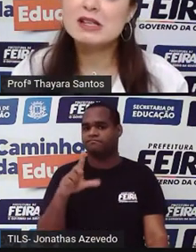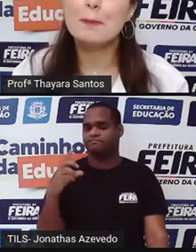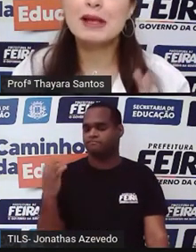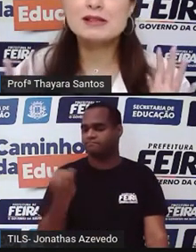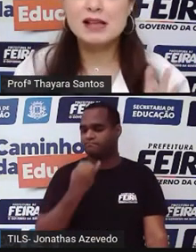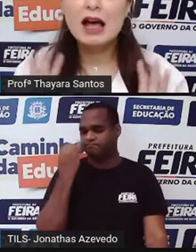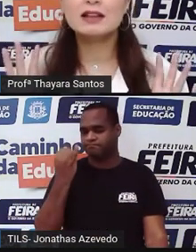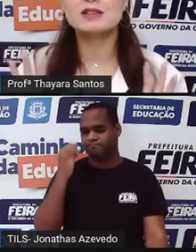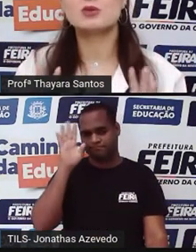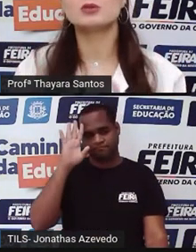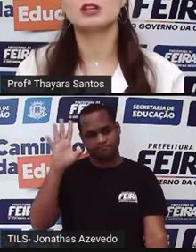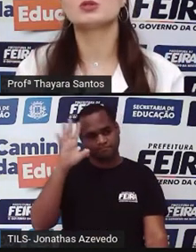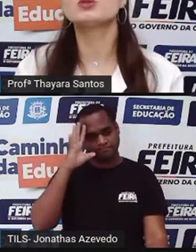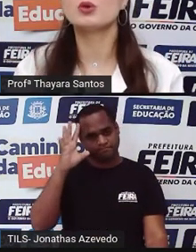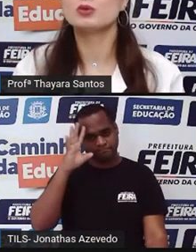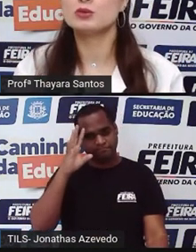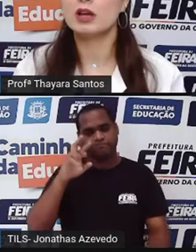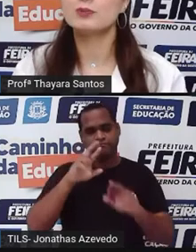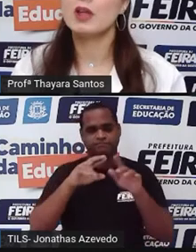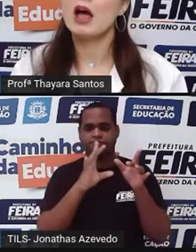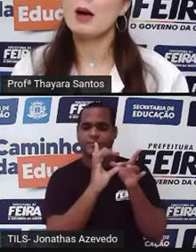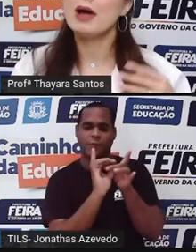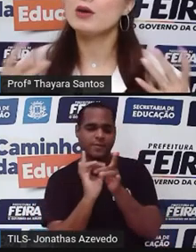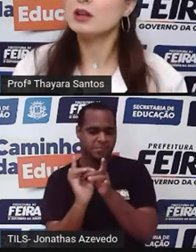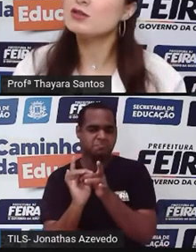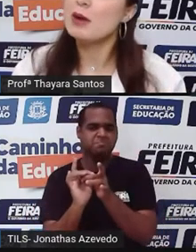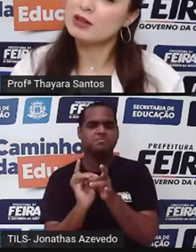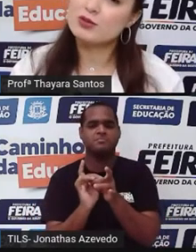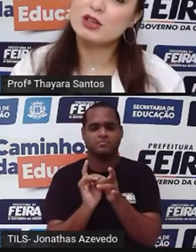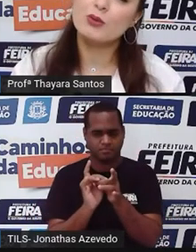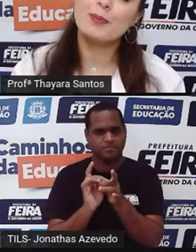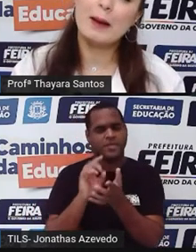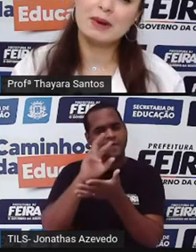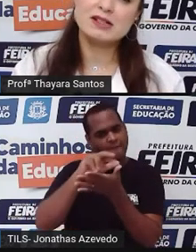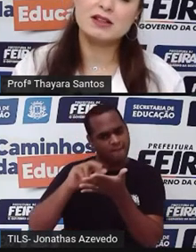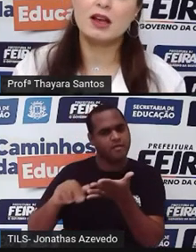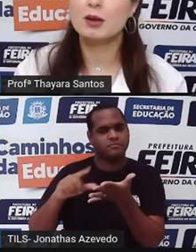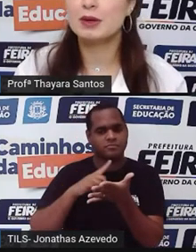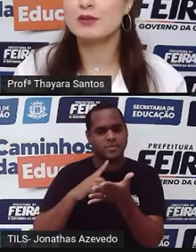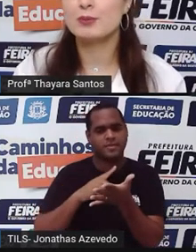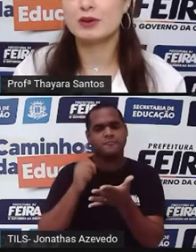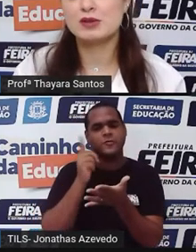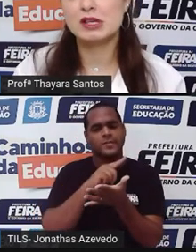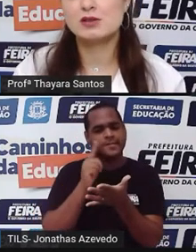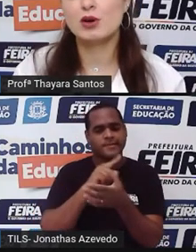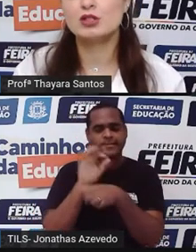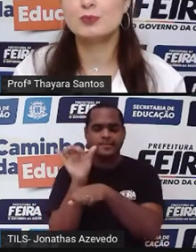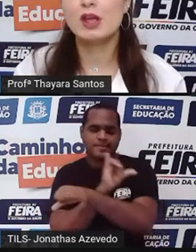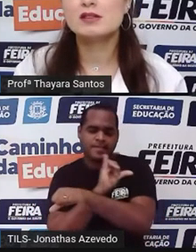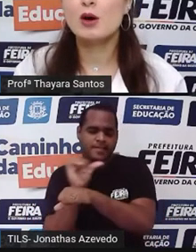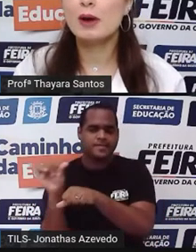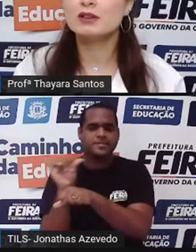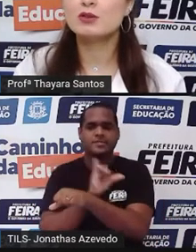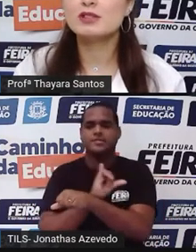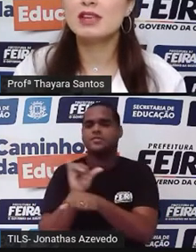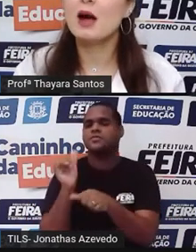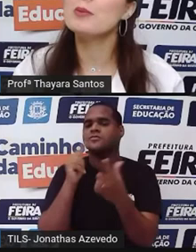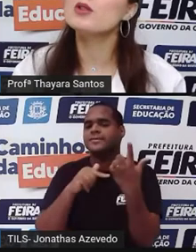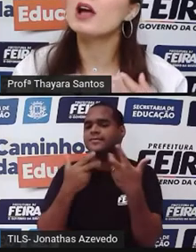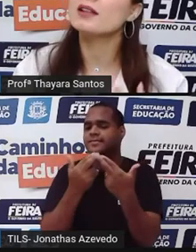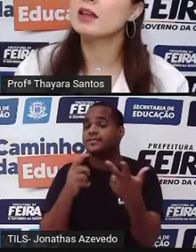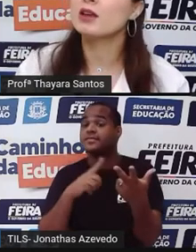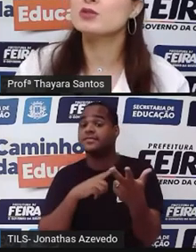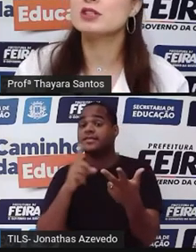uma coisa que a gente precisa pensar e nesse contexto todo né A maioria dos métodos que eu apresentei aqui para vocês hoje são